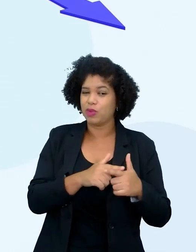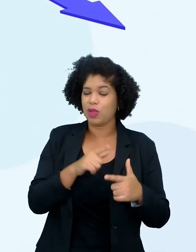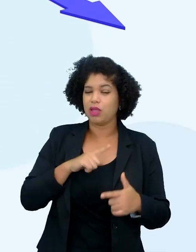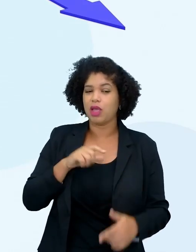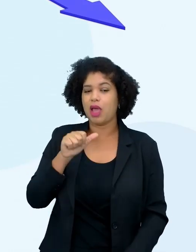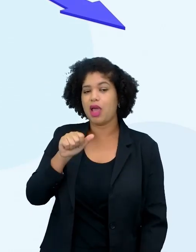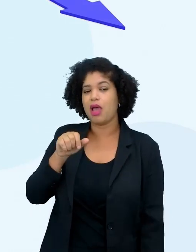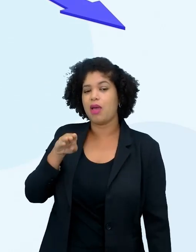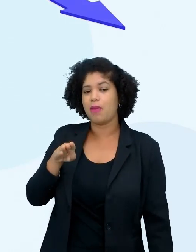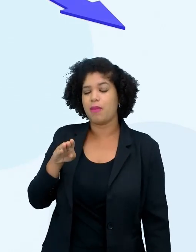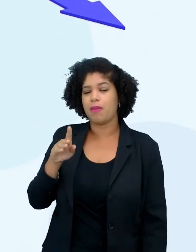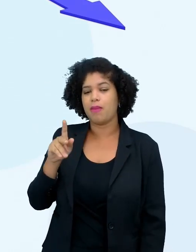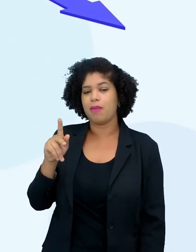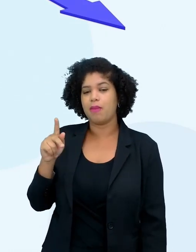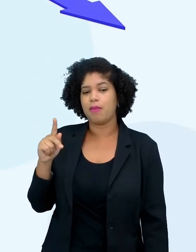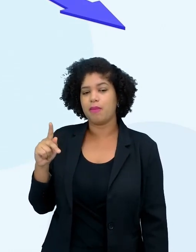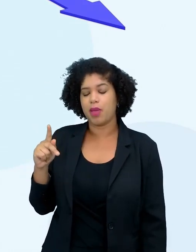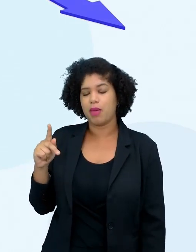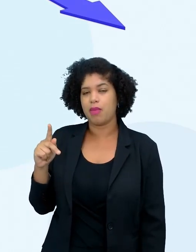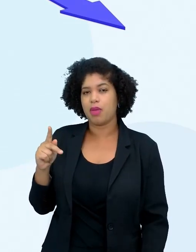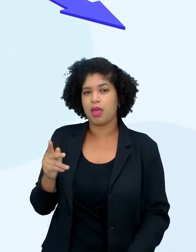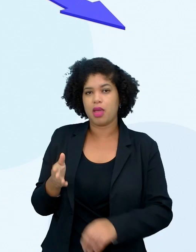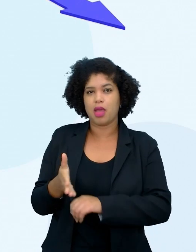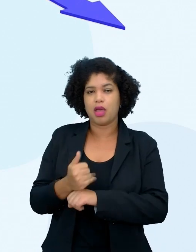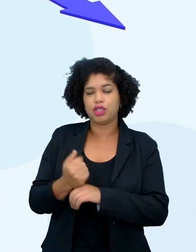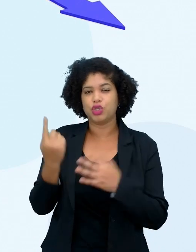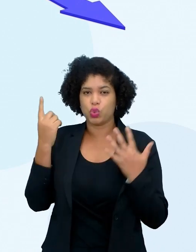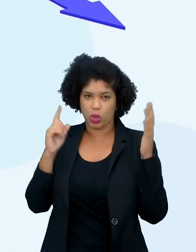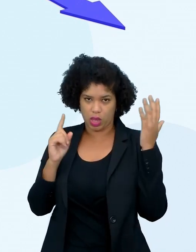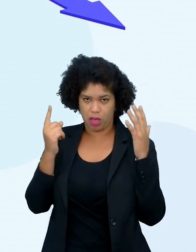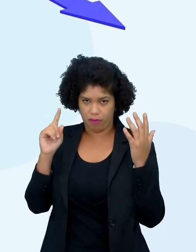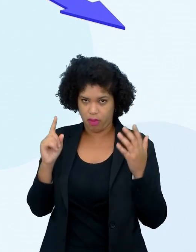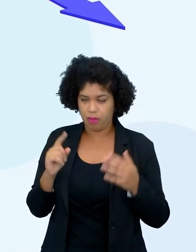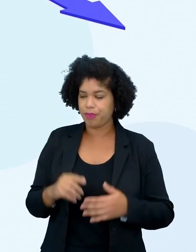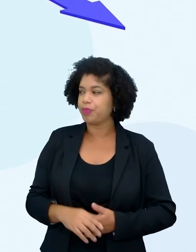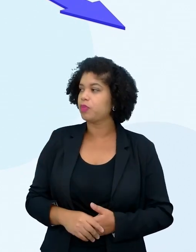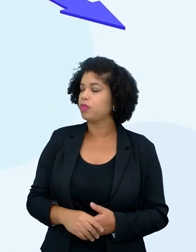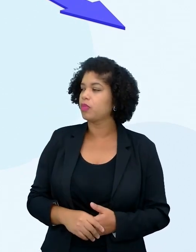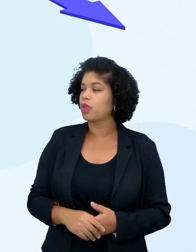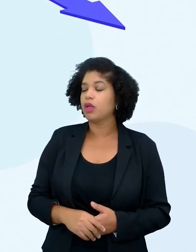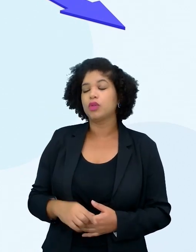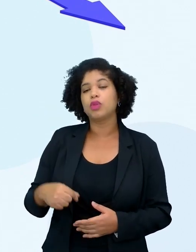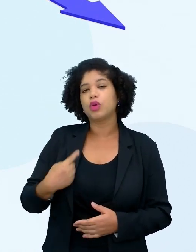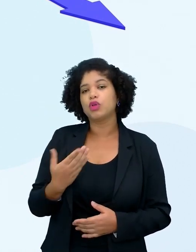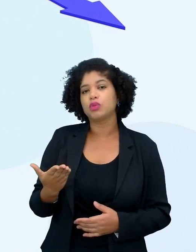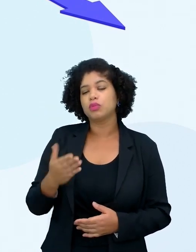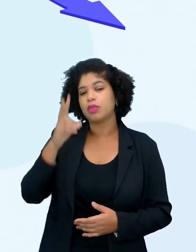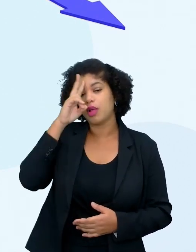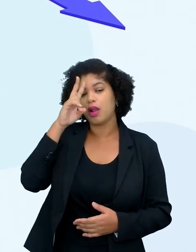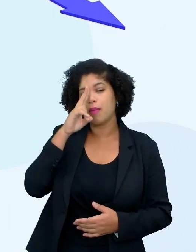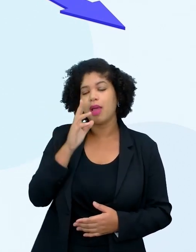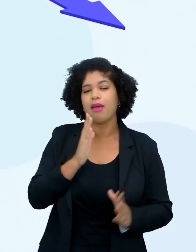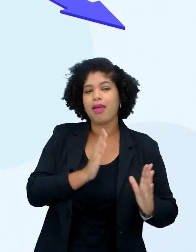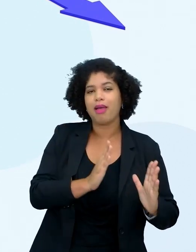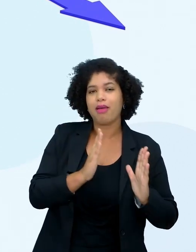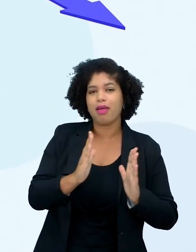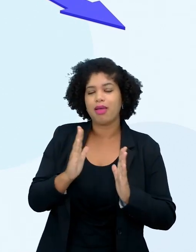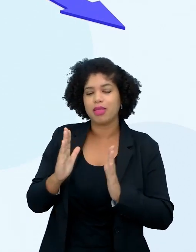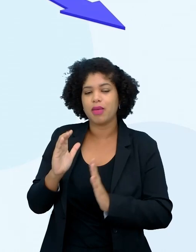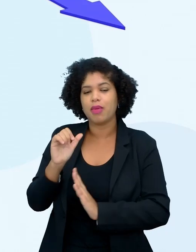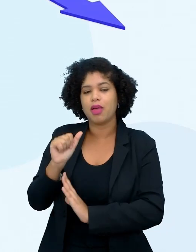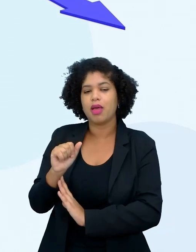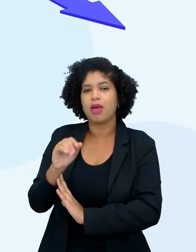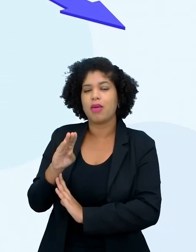na última TPC antes do Carnaval. Lembrando aí quais são as suas etapas, né, todas as etapas da ABP. Depois a gente